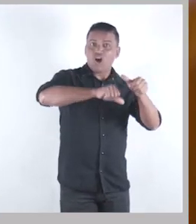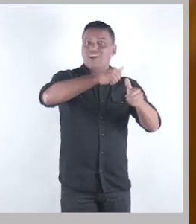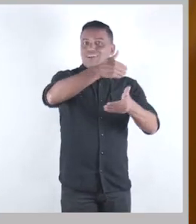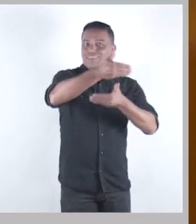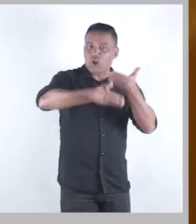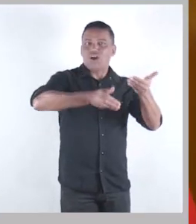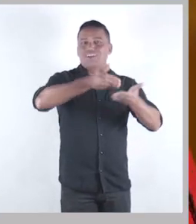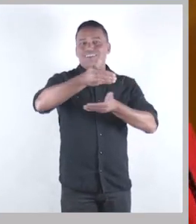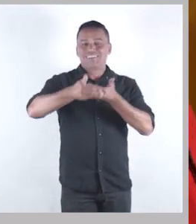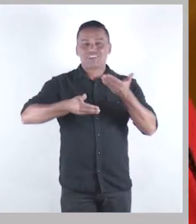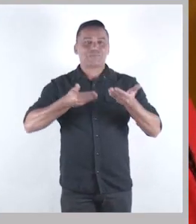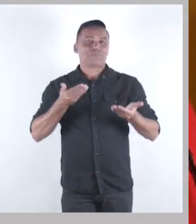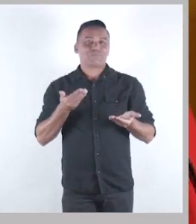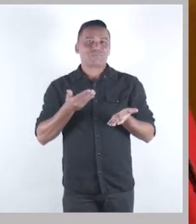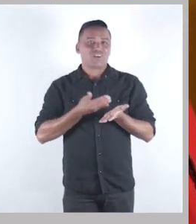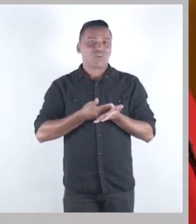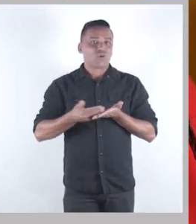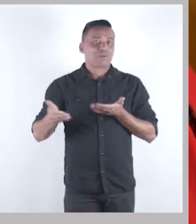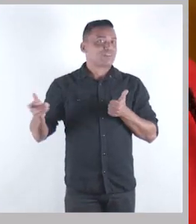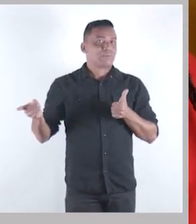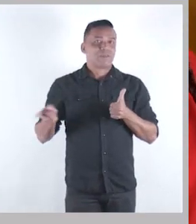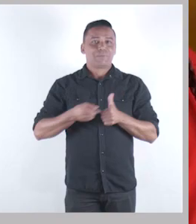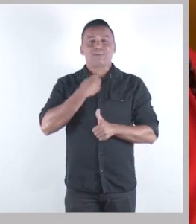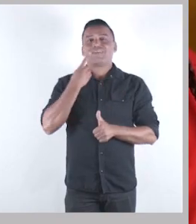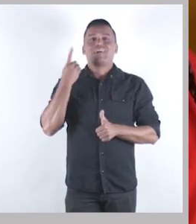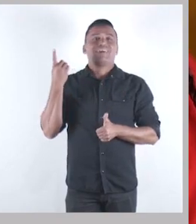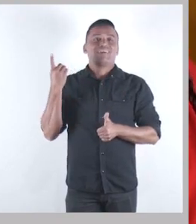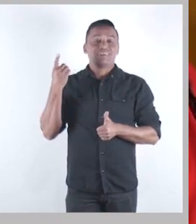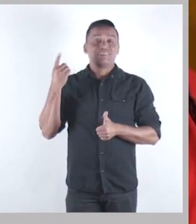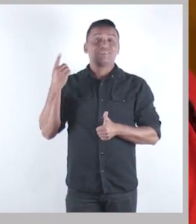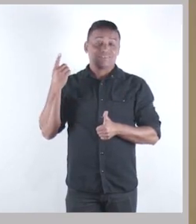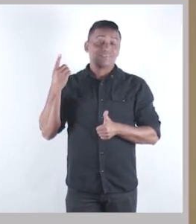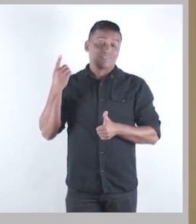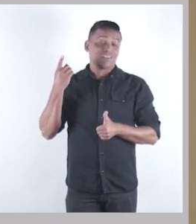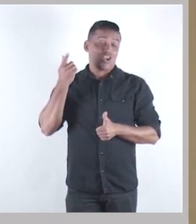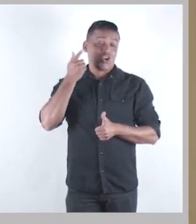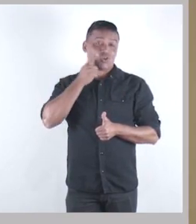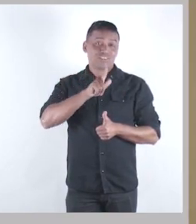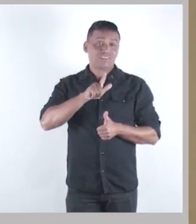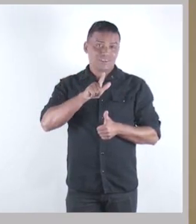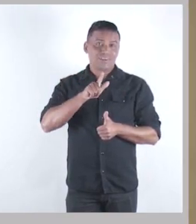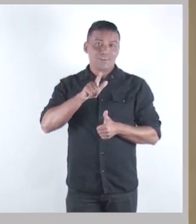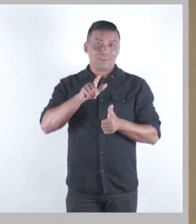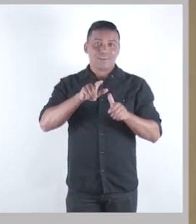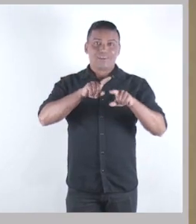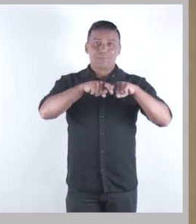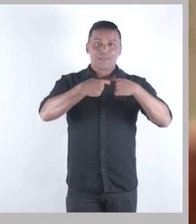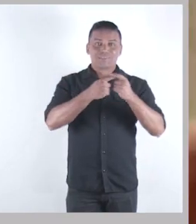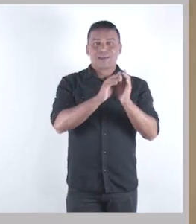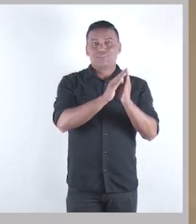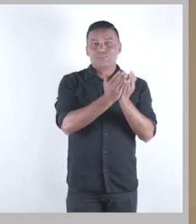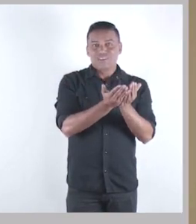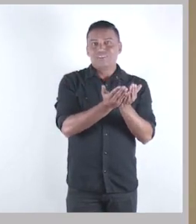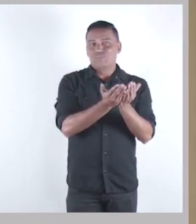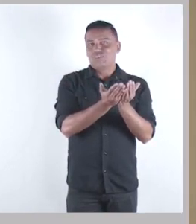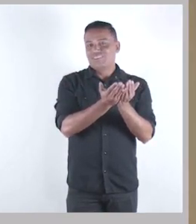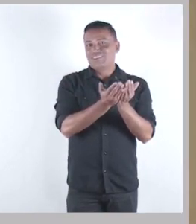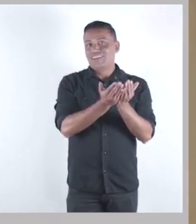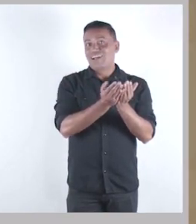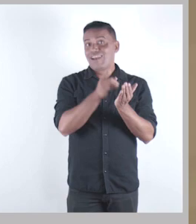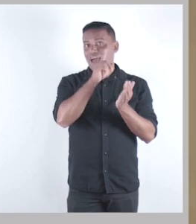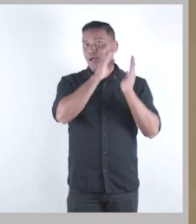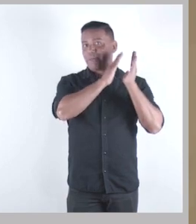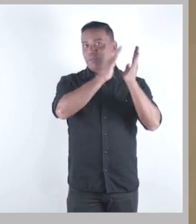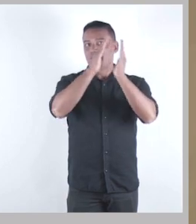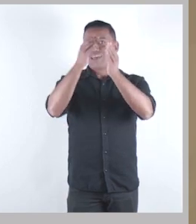assim a fazer. Foi a primeira vez que nós fizemos requisição de livro, com 9 anos. Primeira vez que fizemos requisição de livro naquela